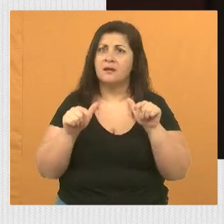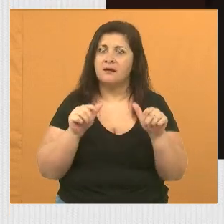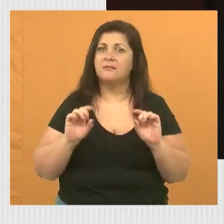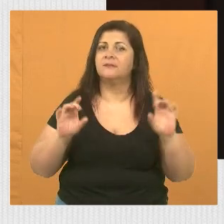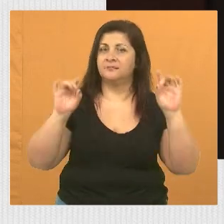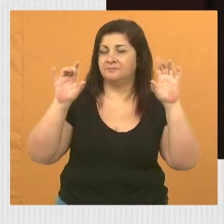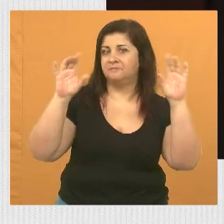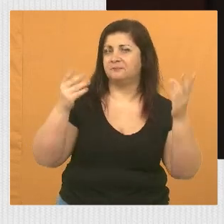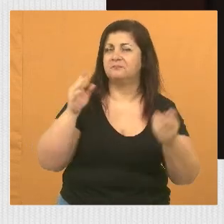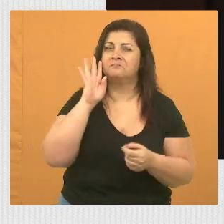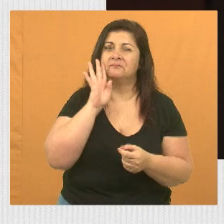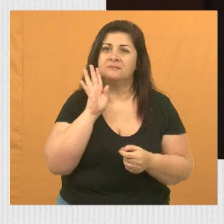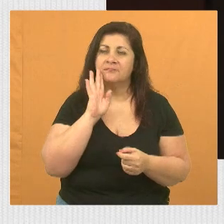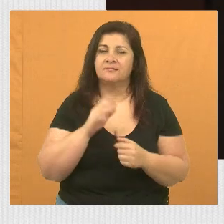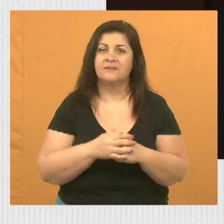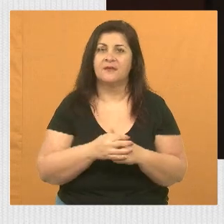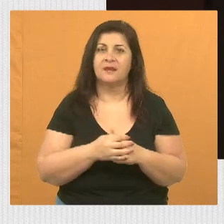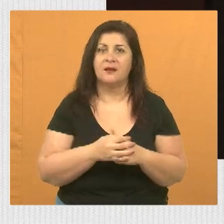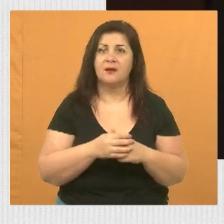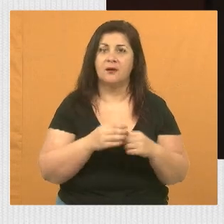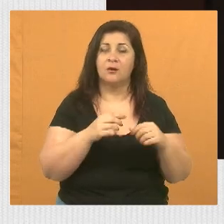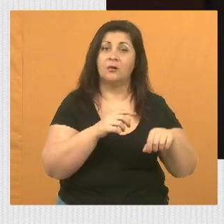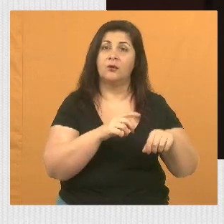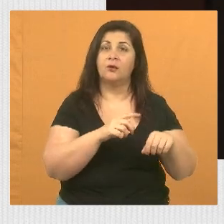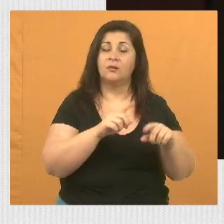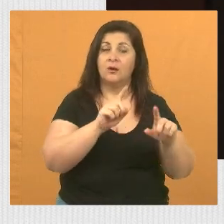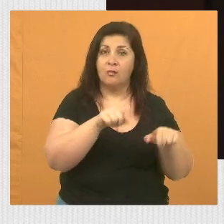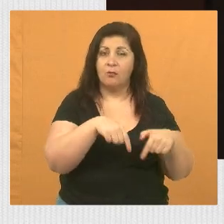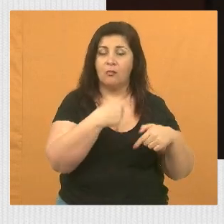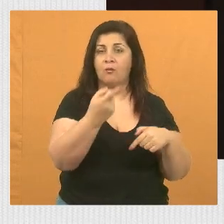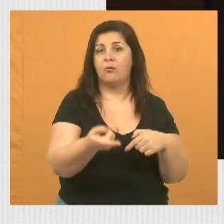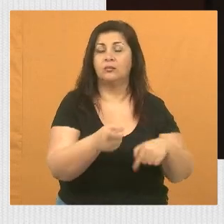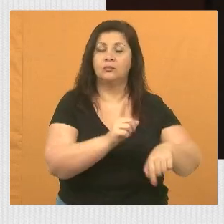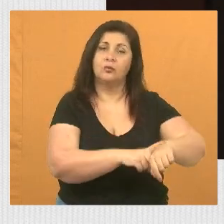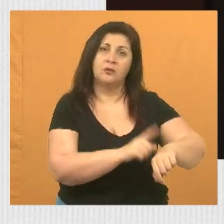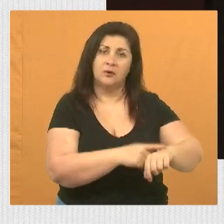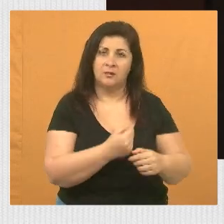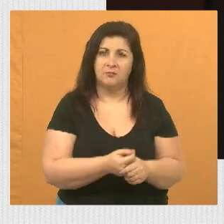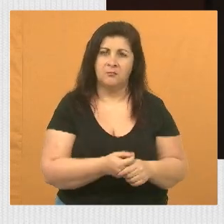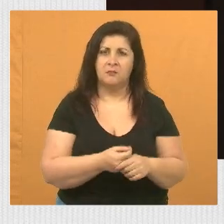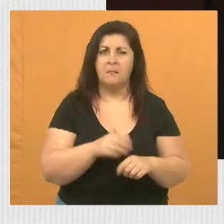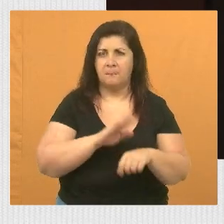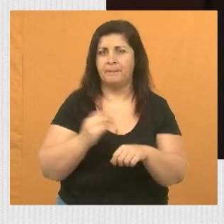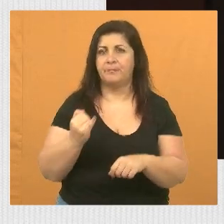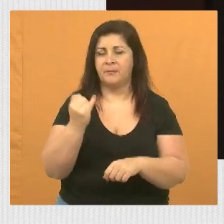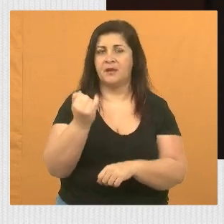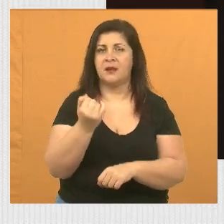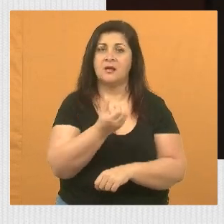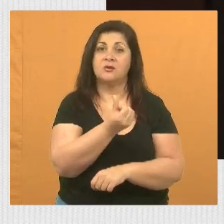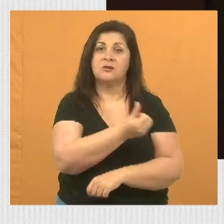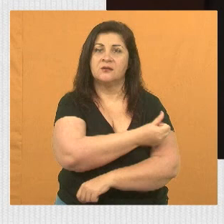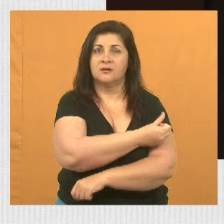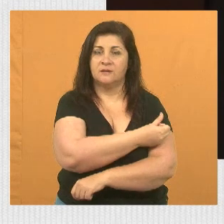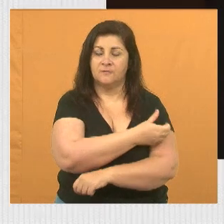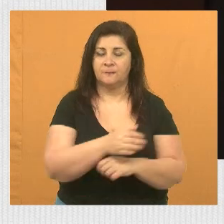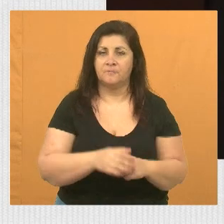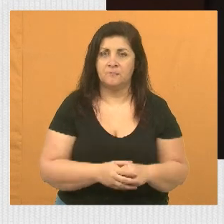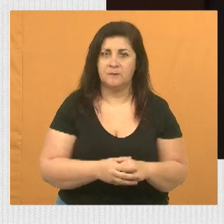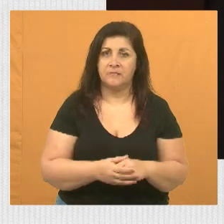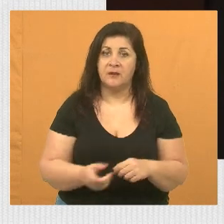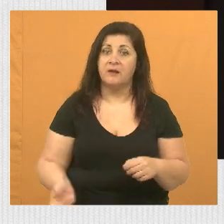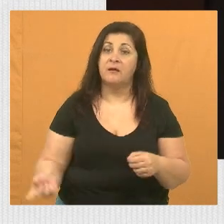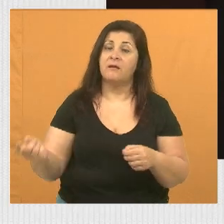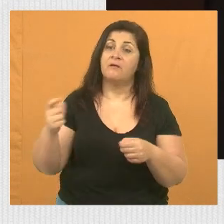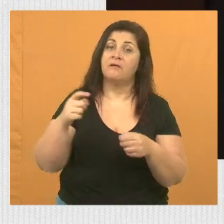que é com o período contrário, principalmente com os sextos anos, que os alunos vêm, eles estão à tarde e eles vêm em período da